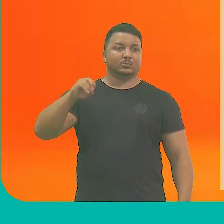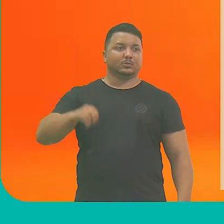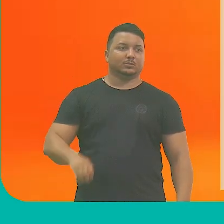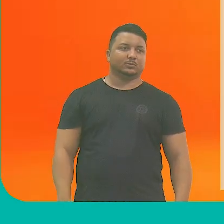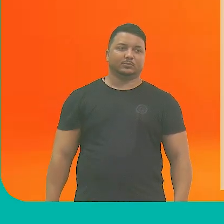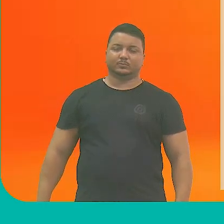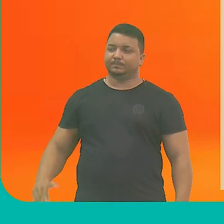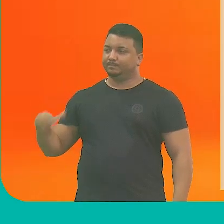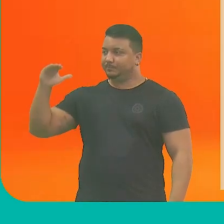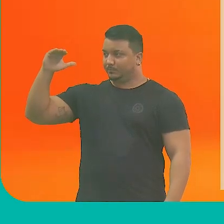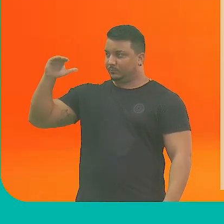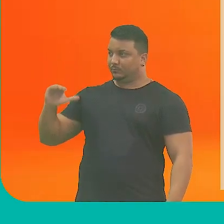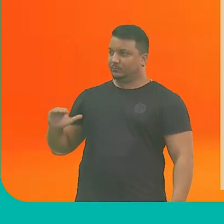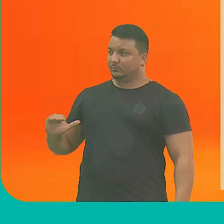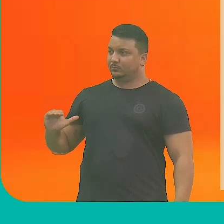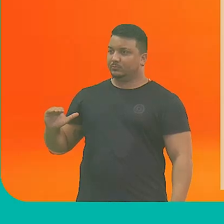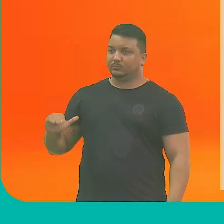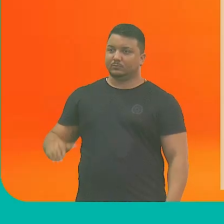Ó.